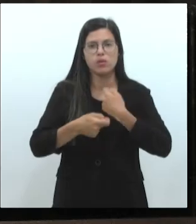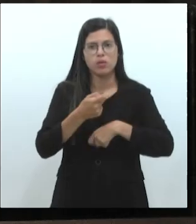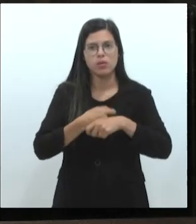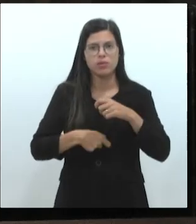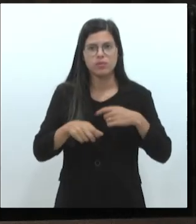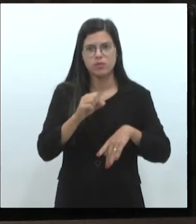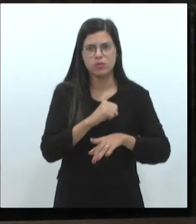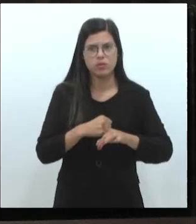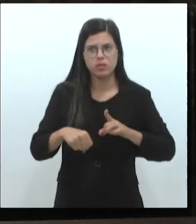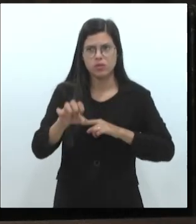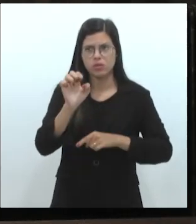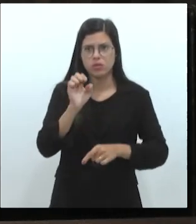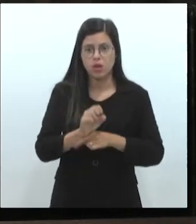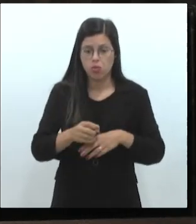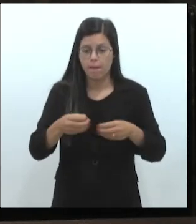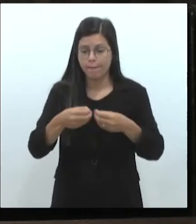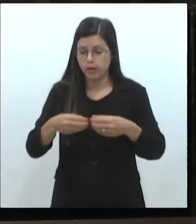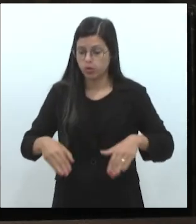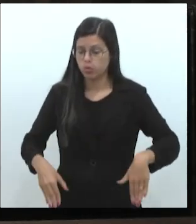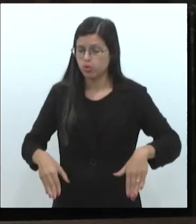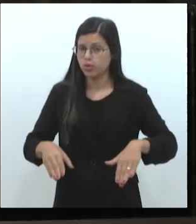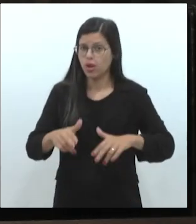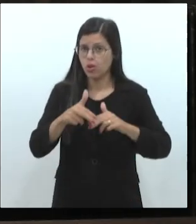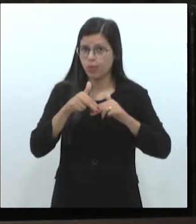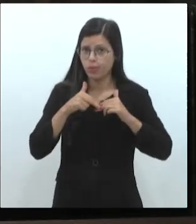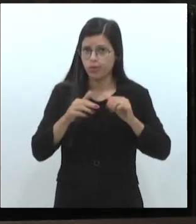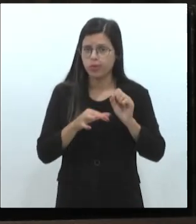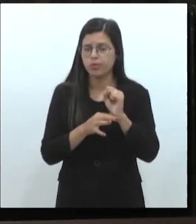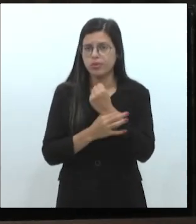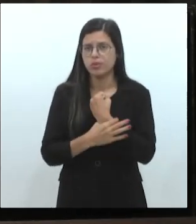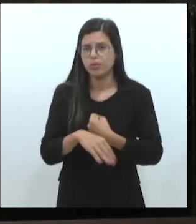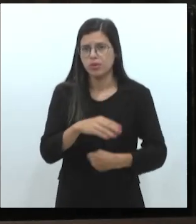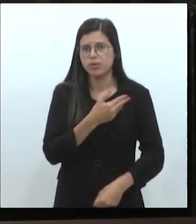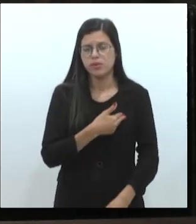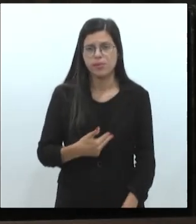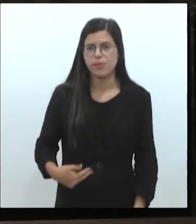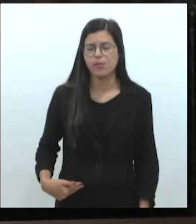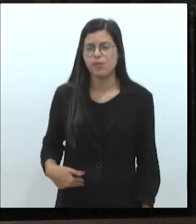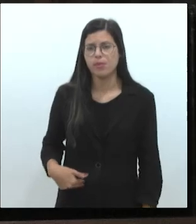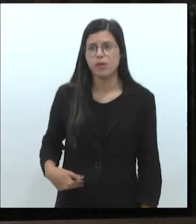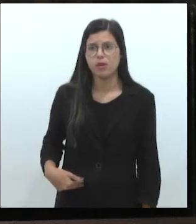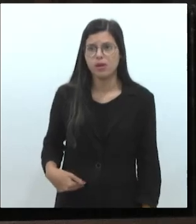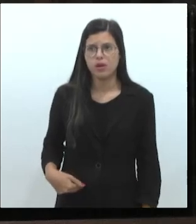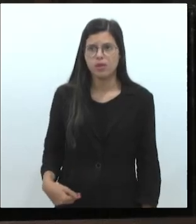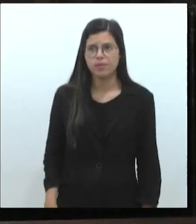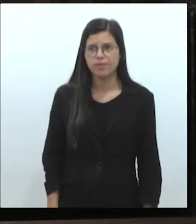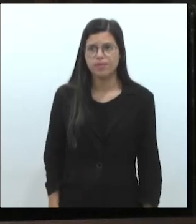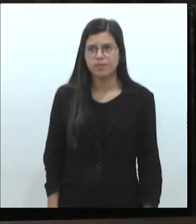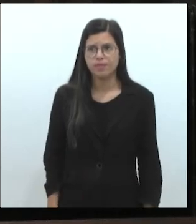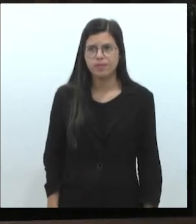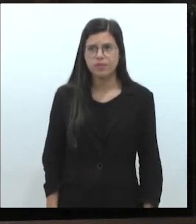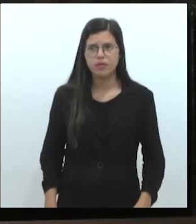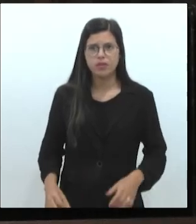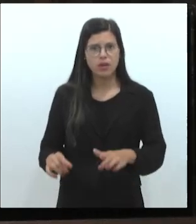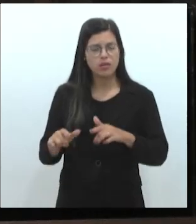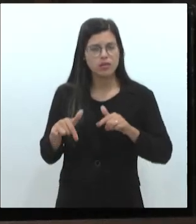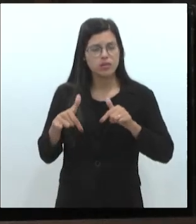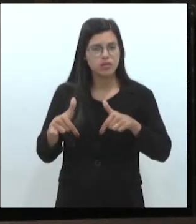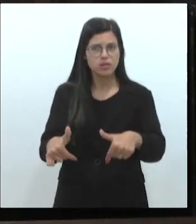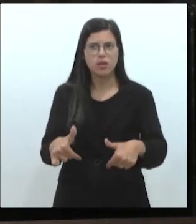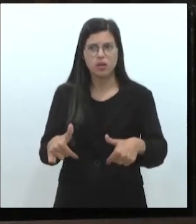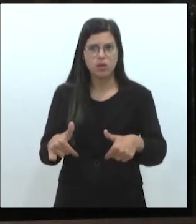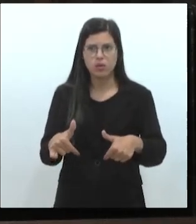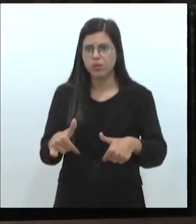é prejudicada pela segurança pública, a medida mais imediata é perda